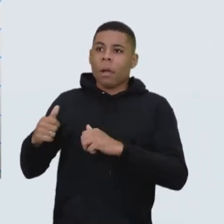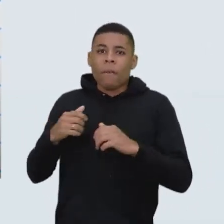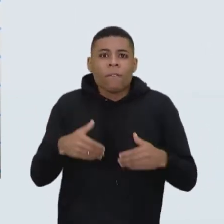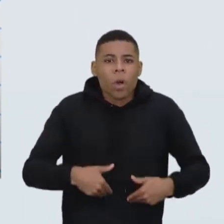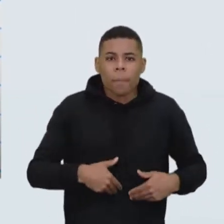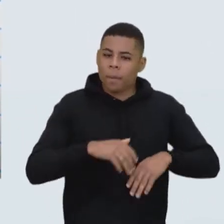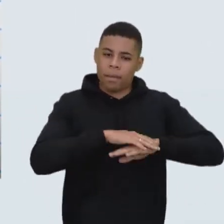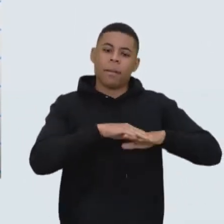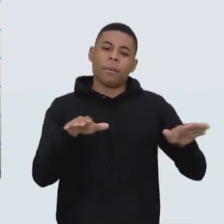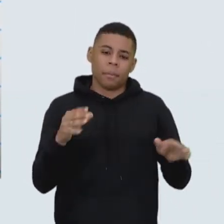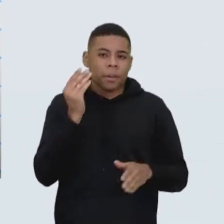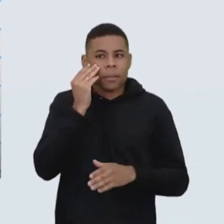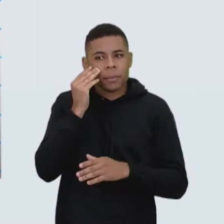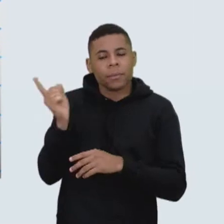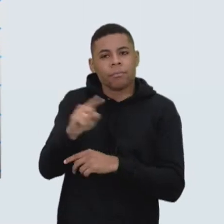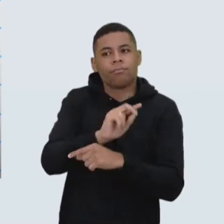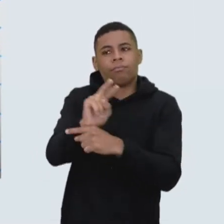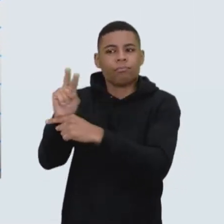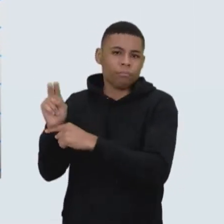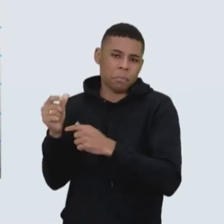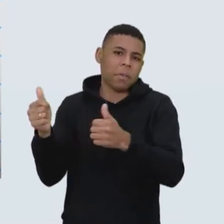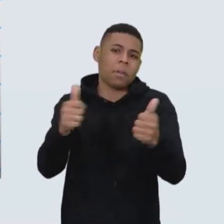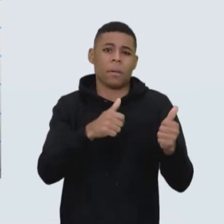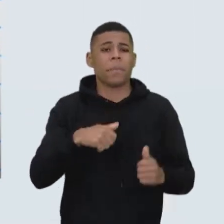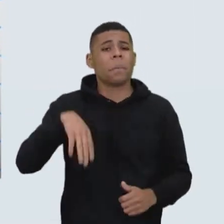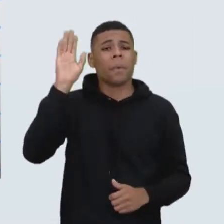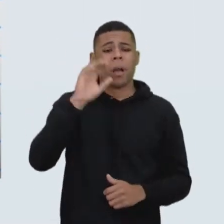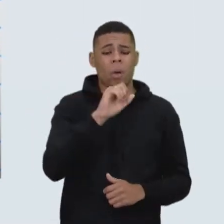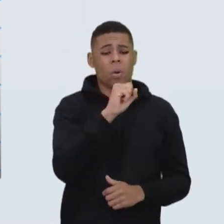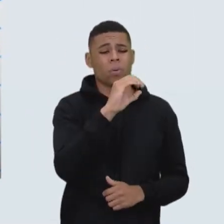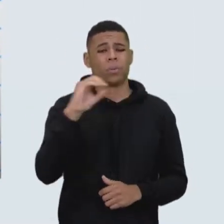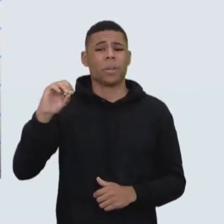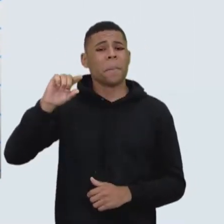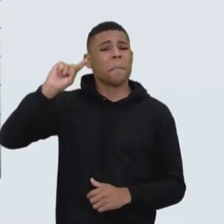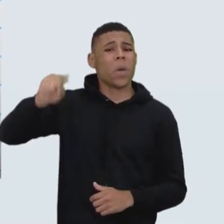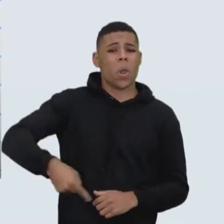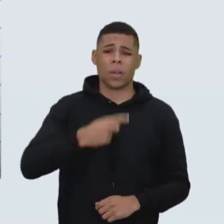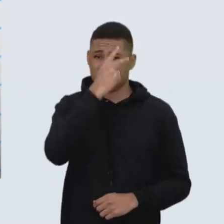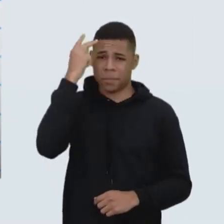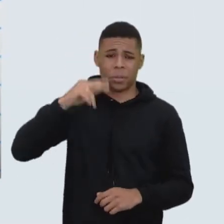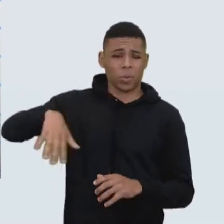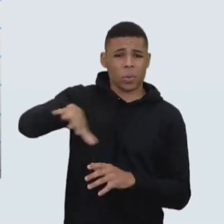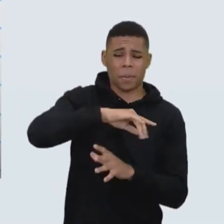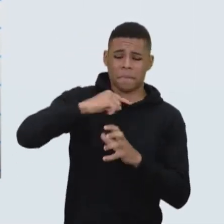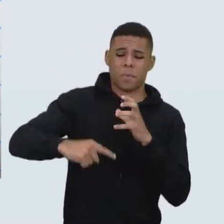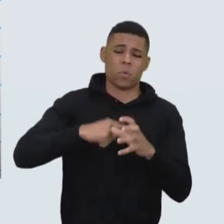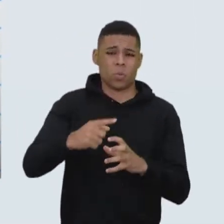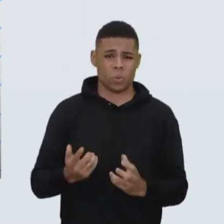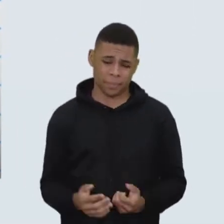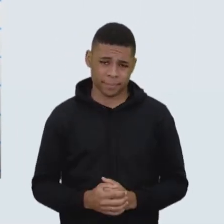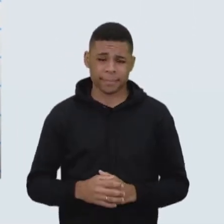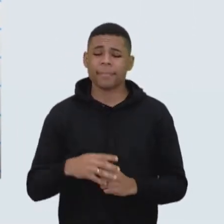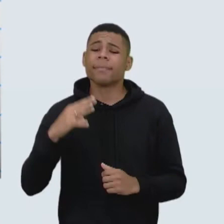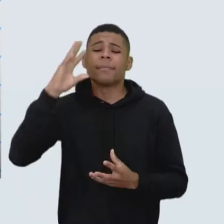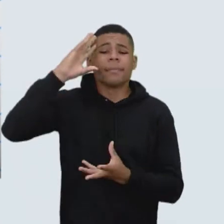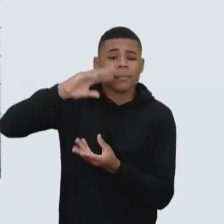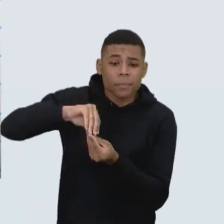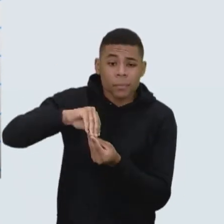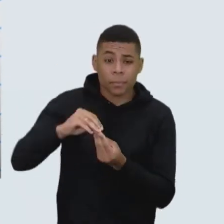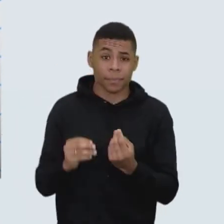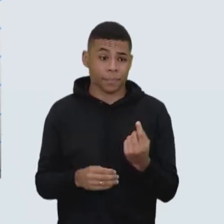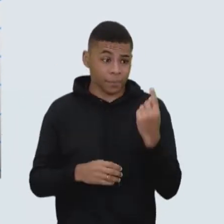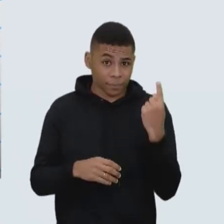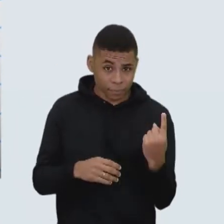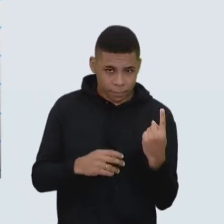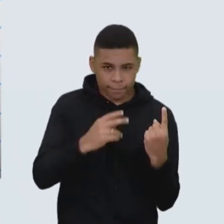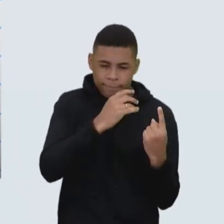sustentável. A fome é um problema que aflige cerca de 800 milhões de pessoas ao redor do mundo, ou seja, 1 em cada 9 pessoas não